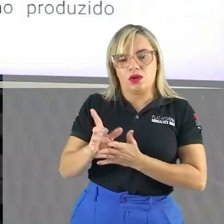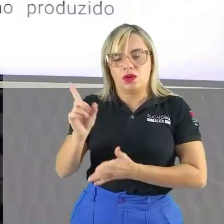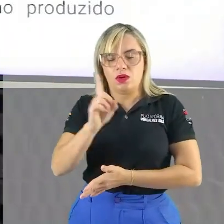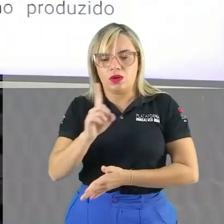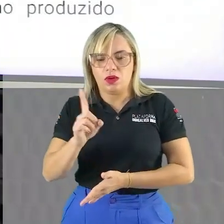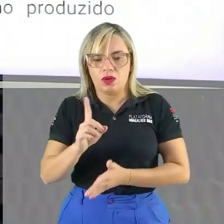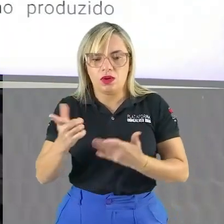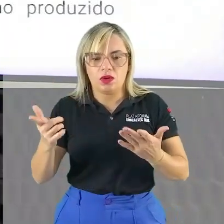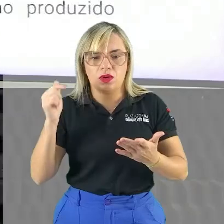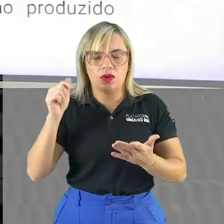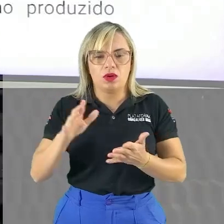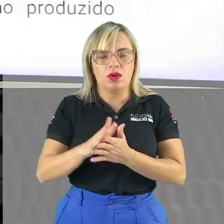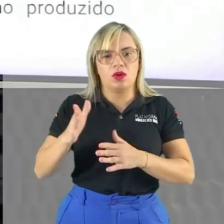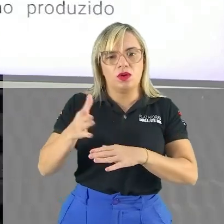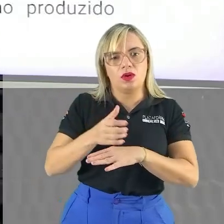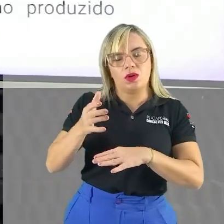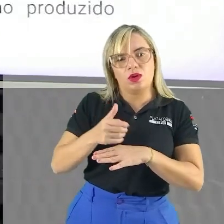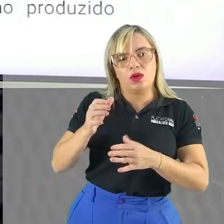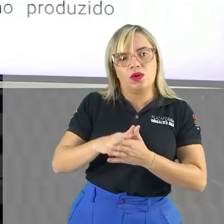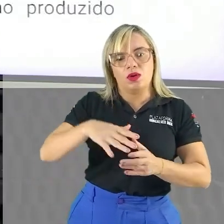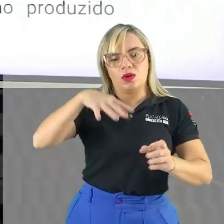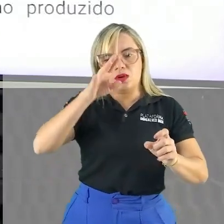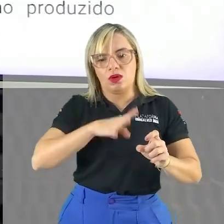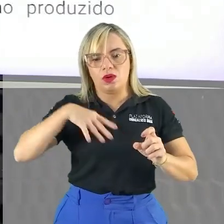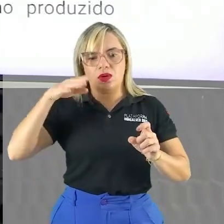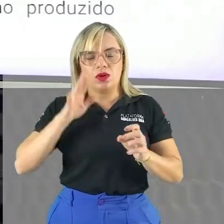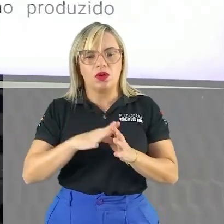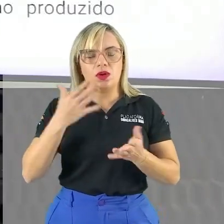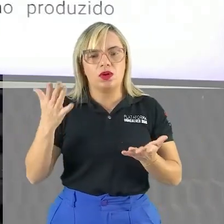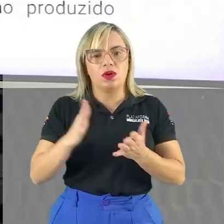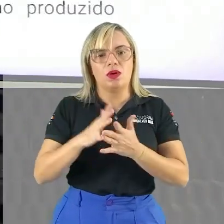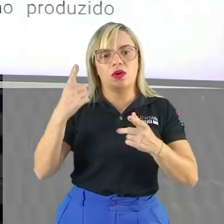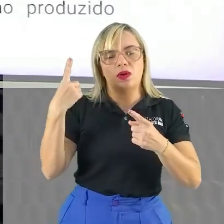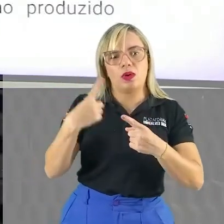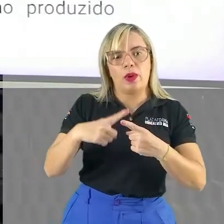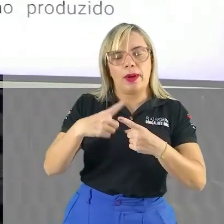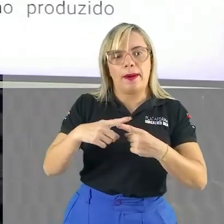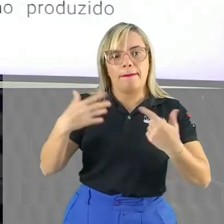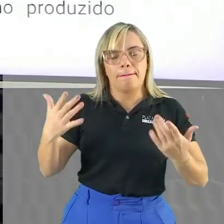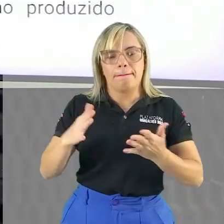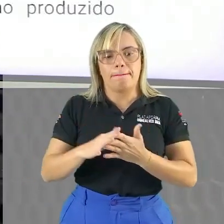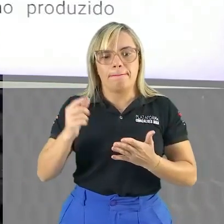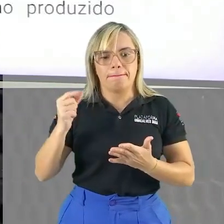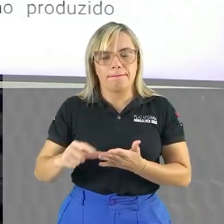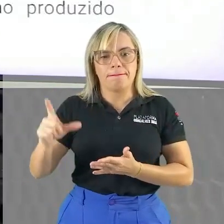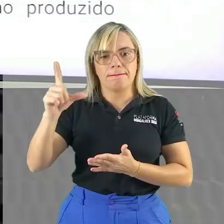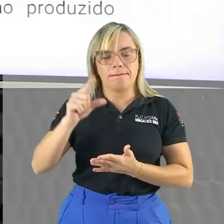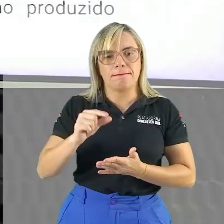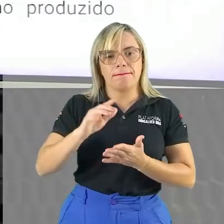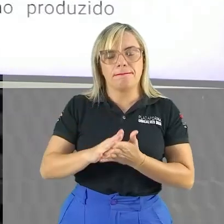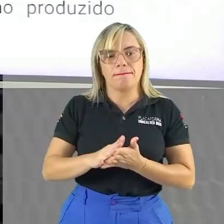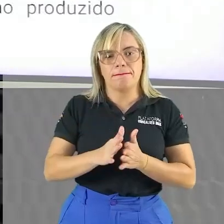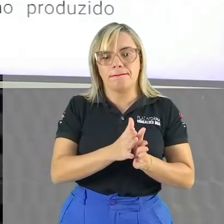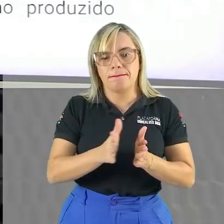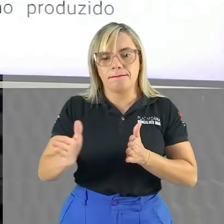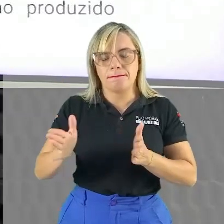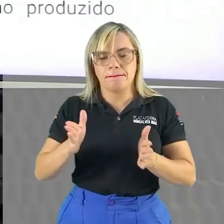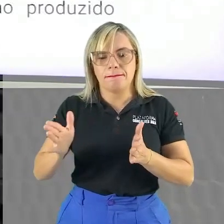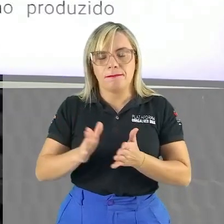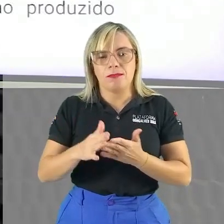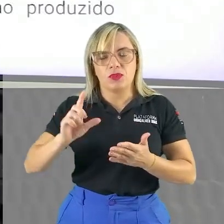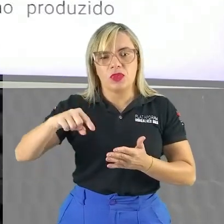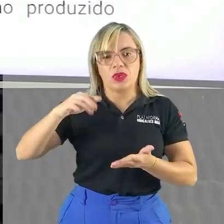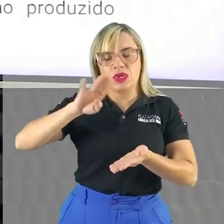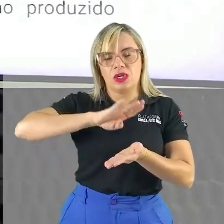não, no seu livro, chama isso de fato de mito, né? Porque eles passaram um pouco tempo aqui, logo de fato foram expulsos,